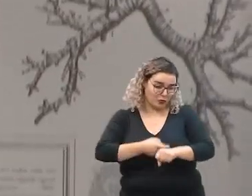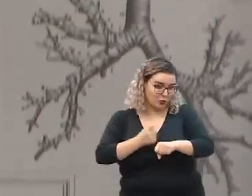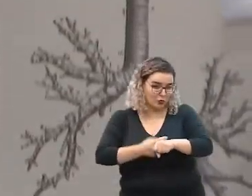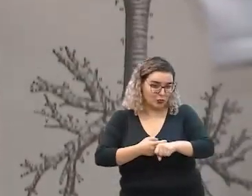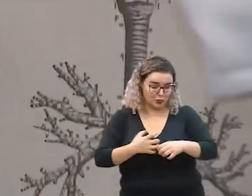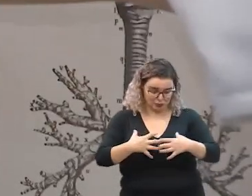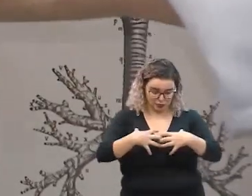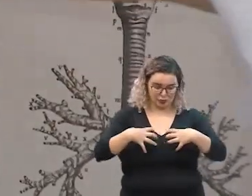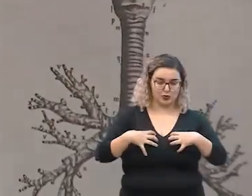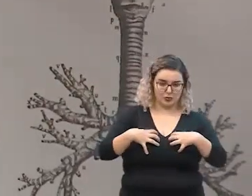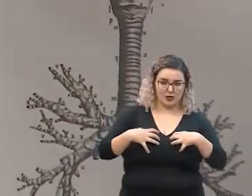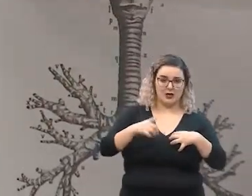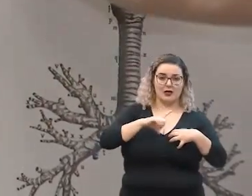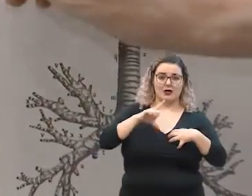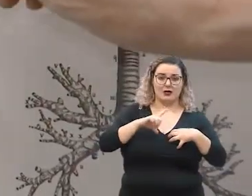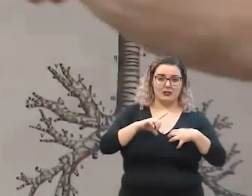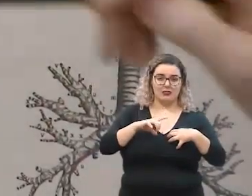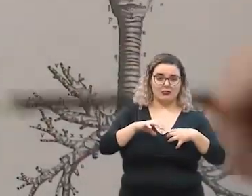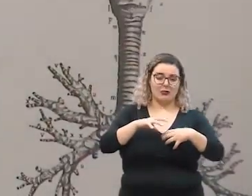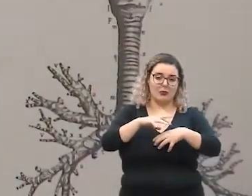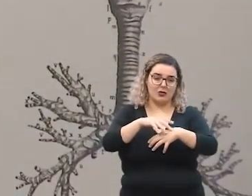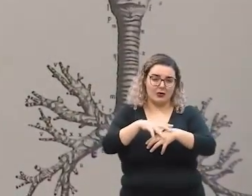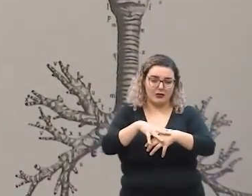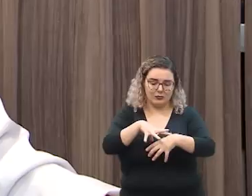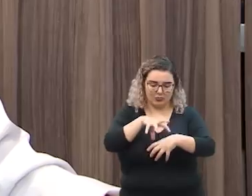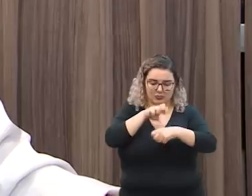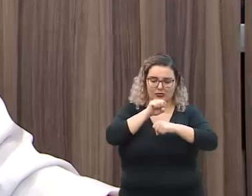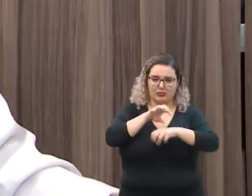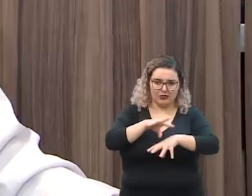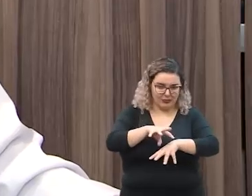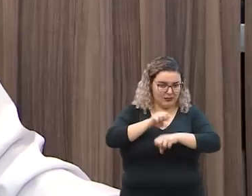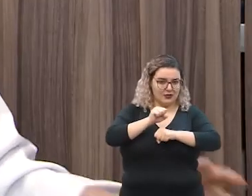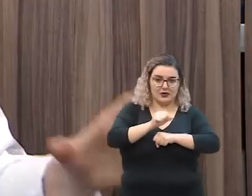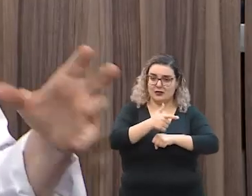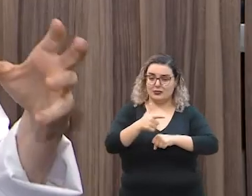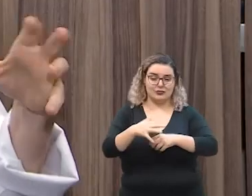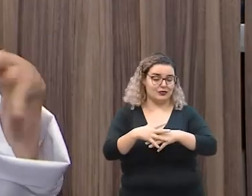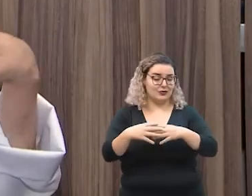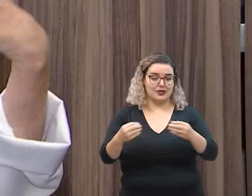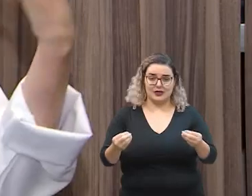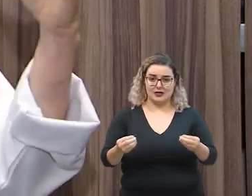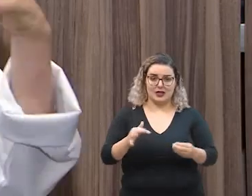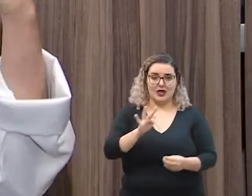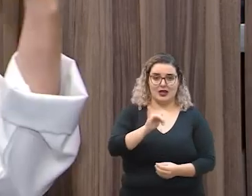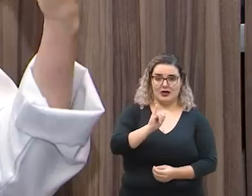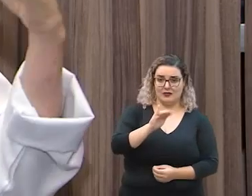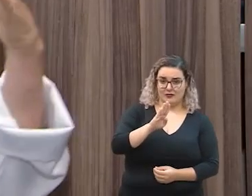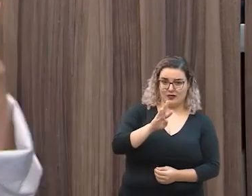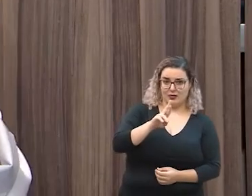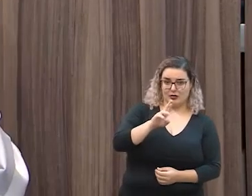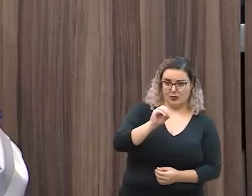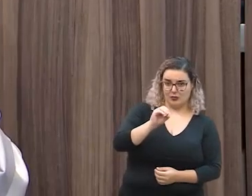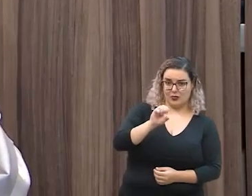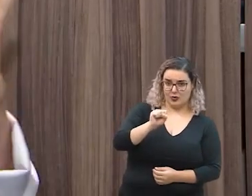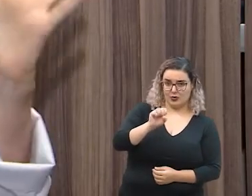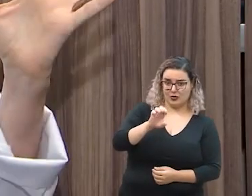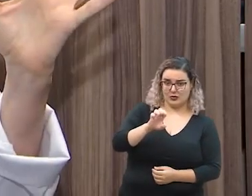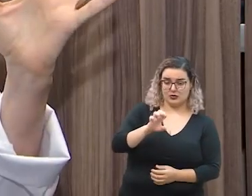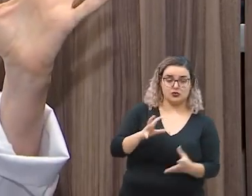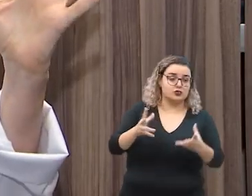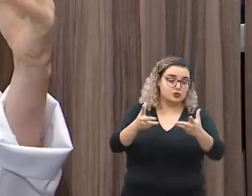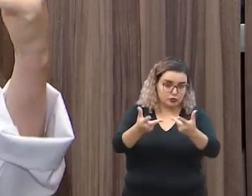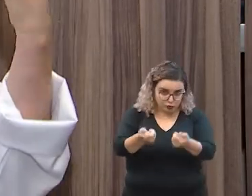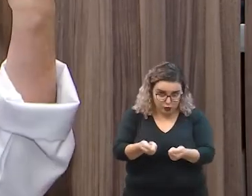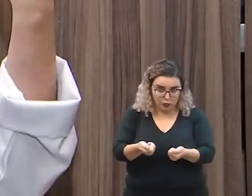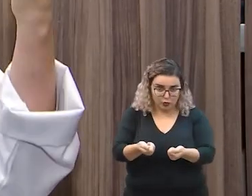Desenvolve-se, então, uma doença respiratória que não tem cura. A fibrose pulmonar, de uma forma geral, falando da